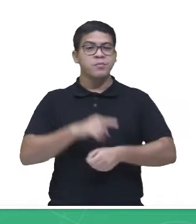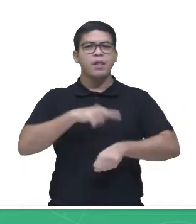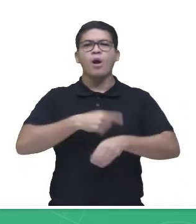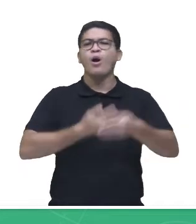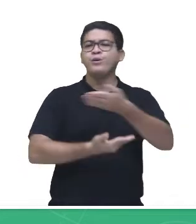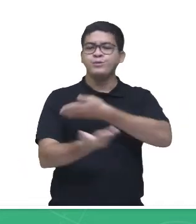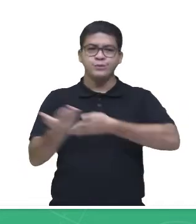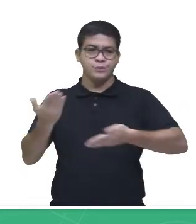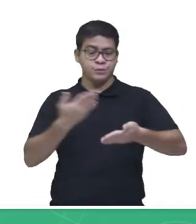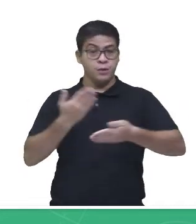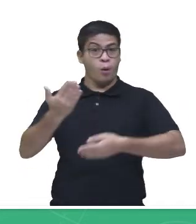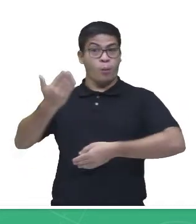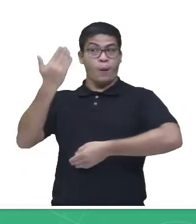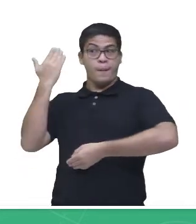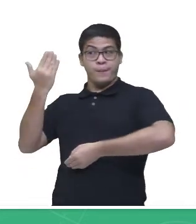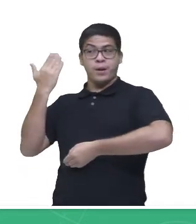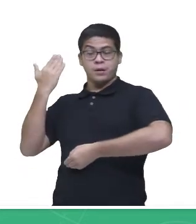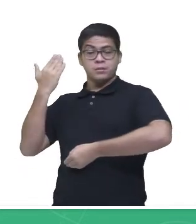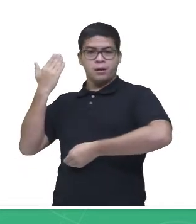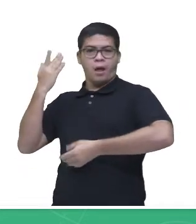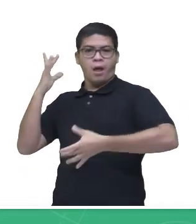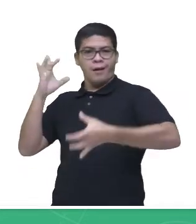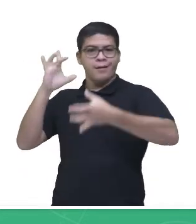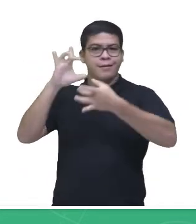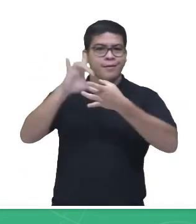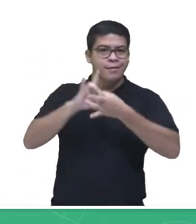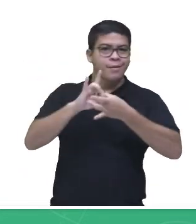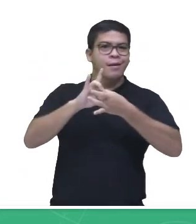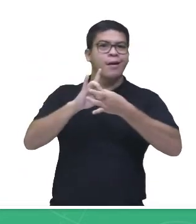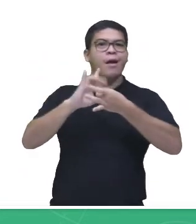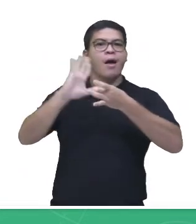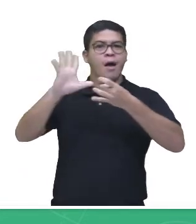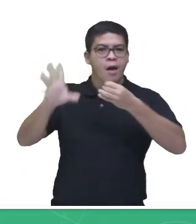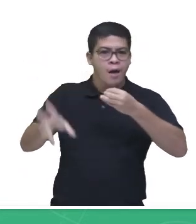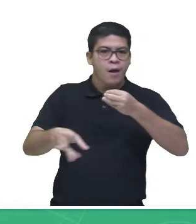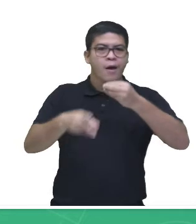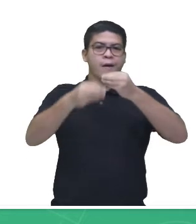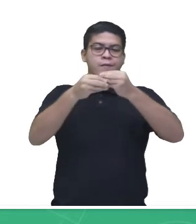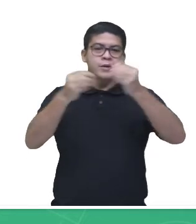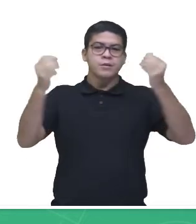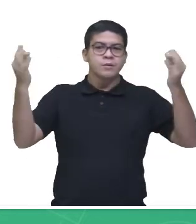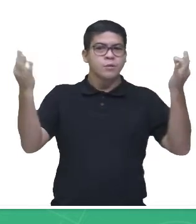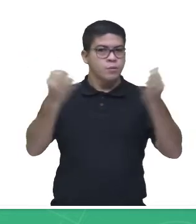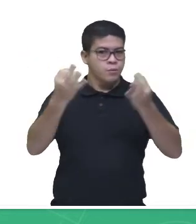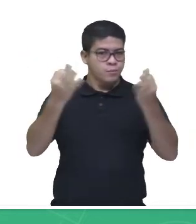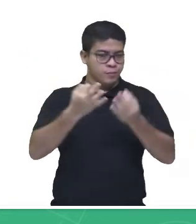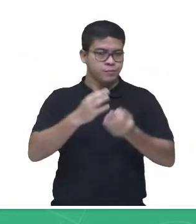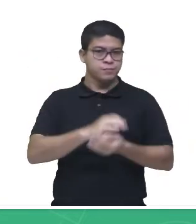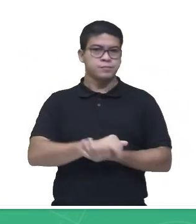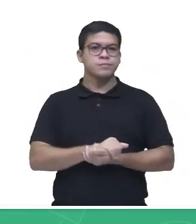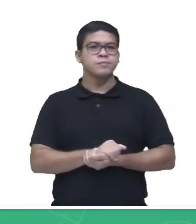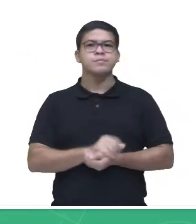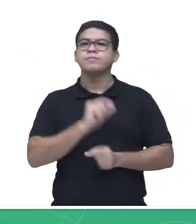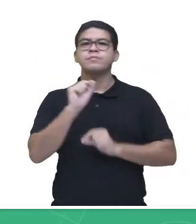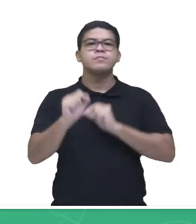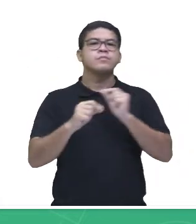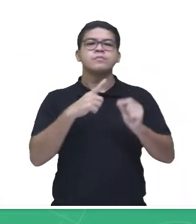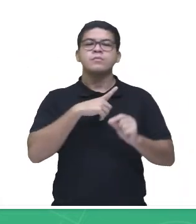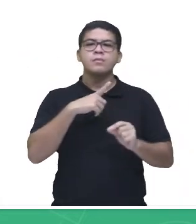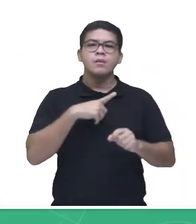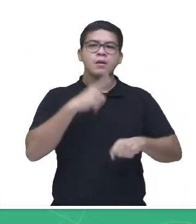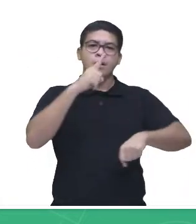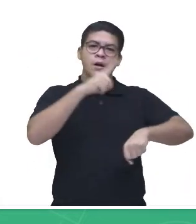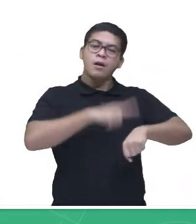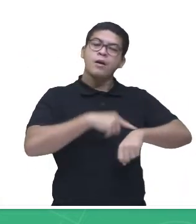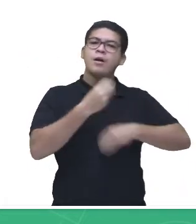o passado, principalmente quando utilizamos a expressão que é o marcador temporal, né, esta manhã, ultimamente e